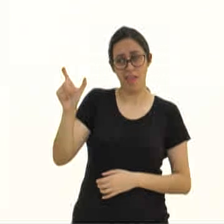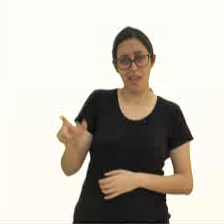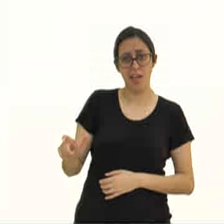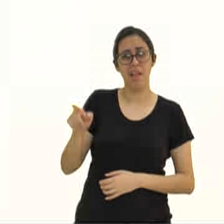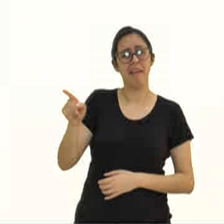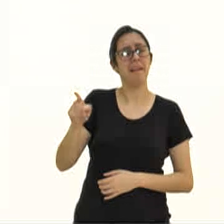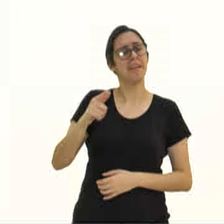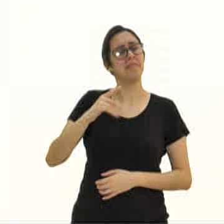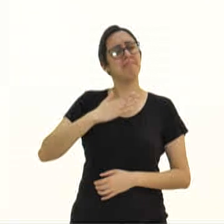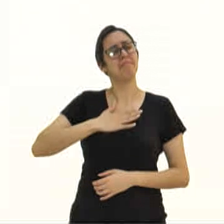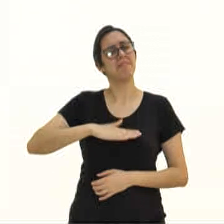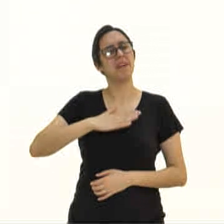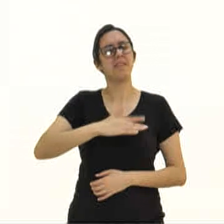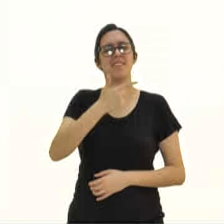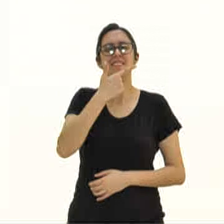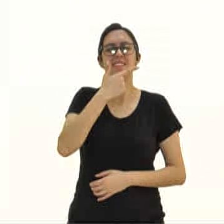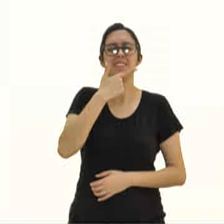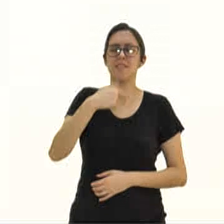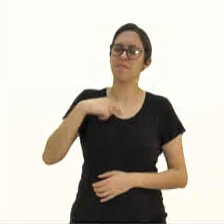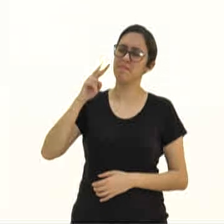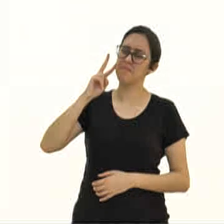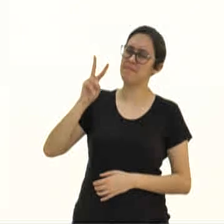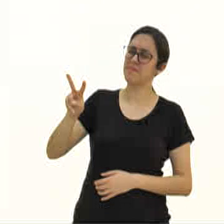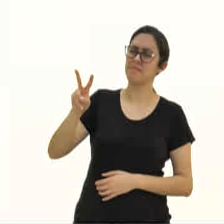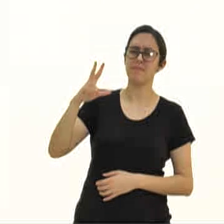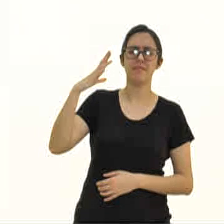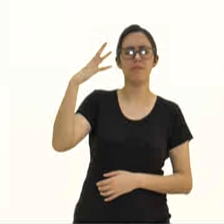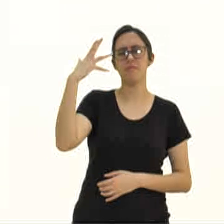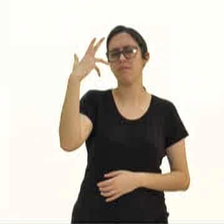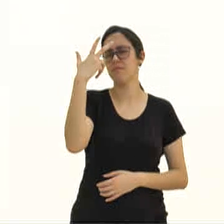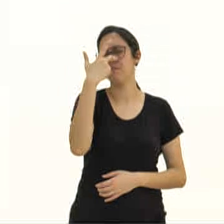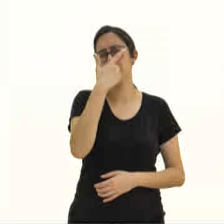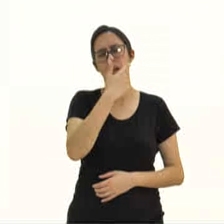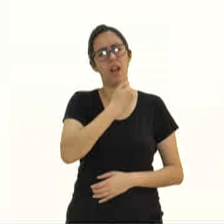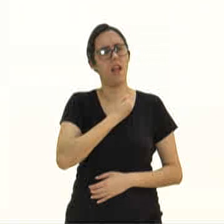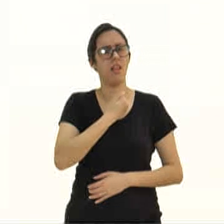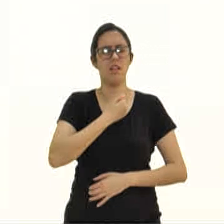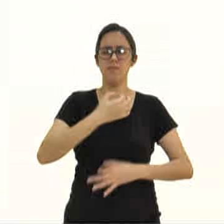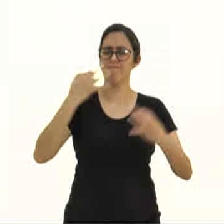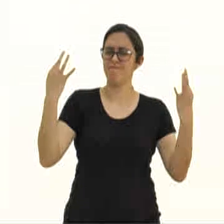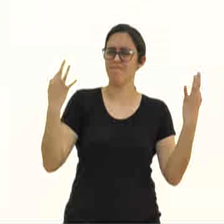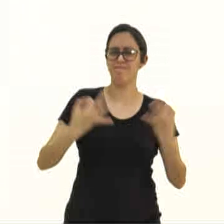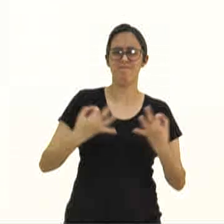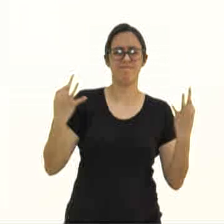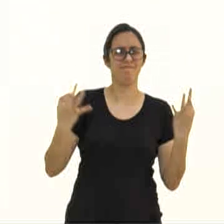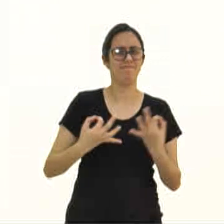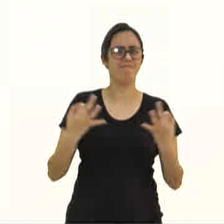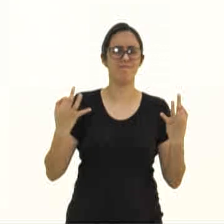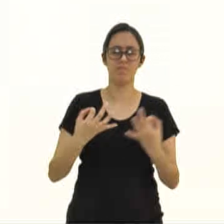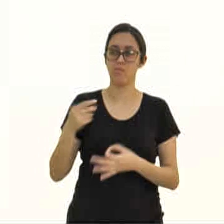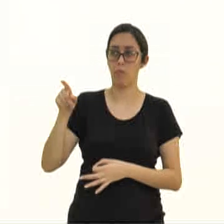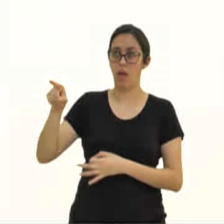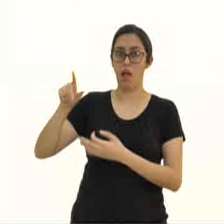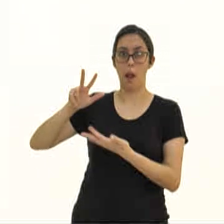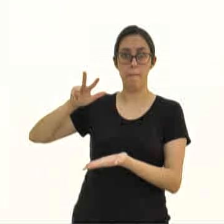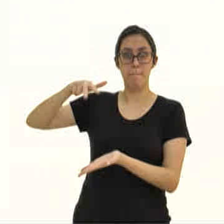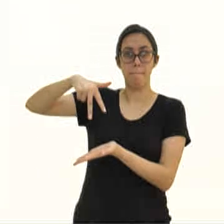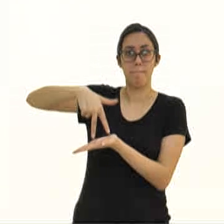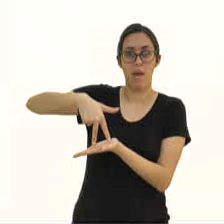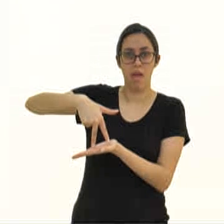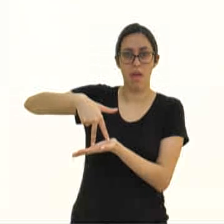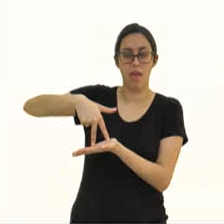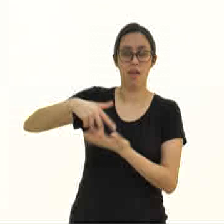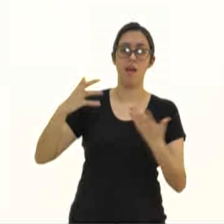simpática, ficou linda, ficou lindíssima. Estava de pé, os